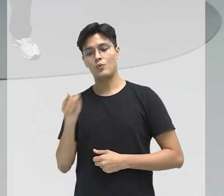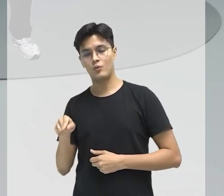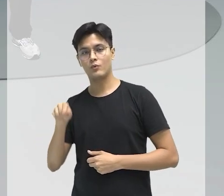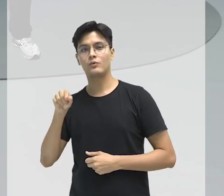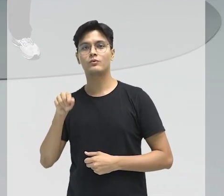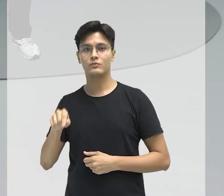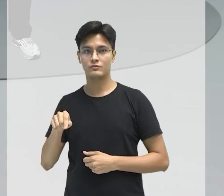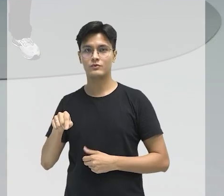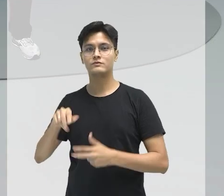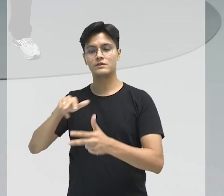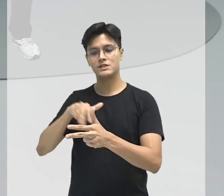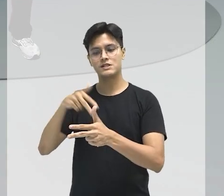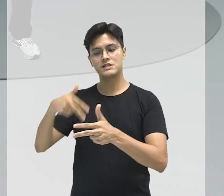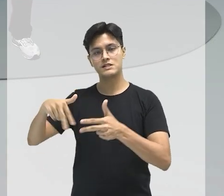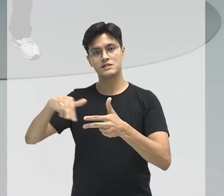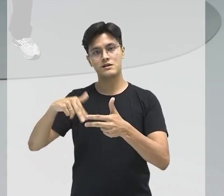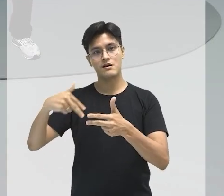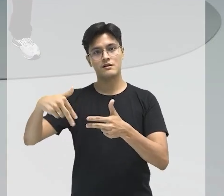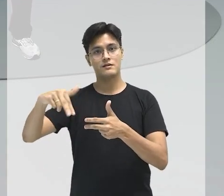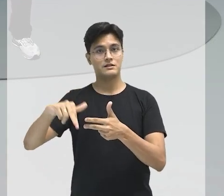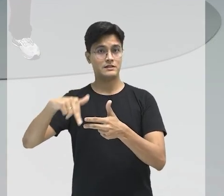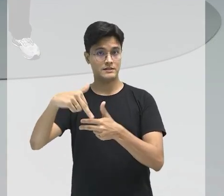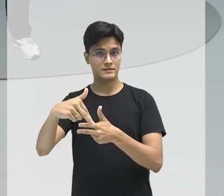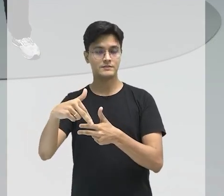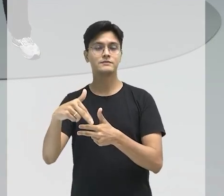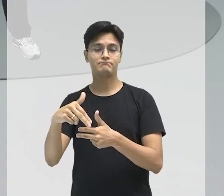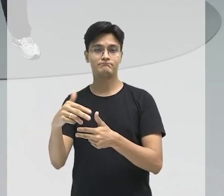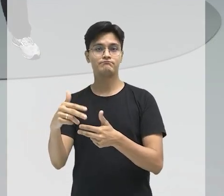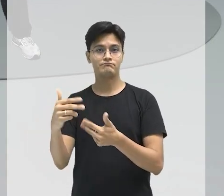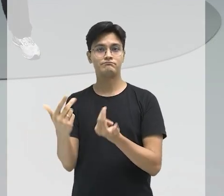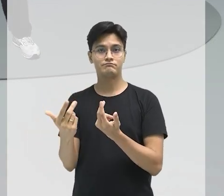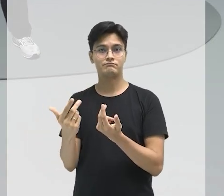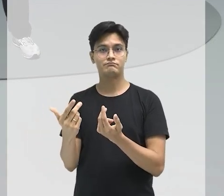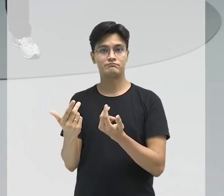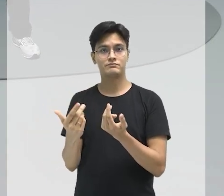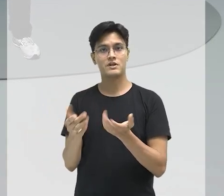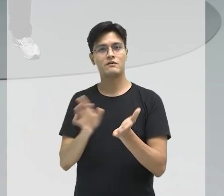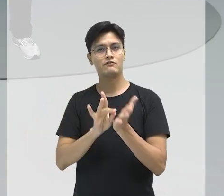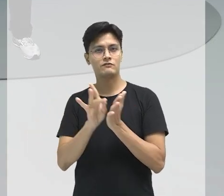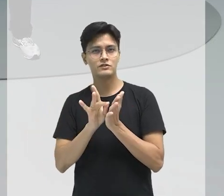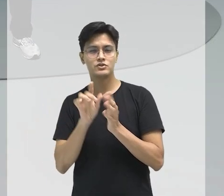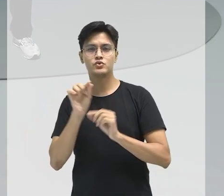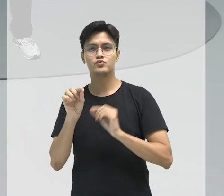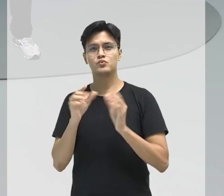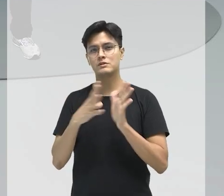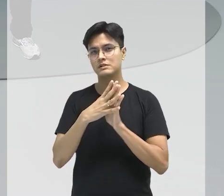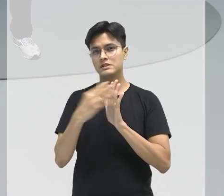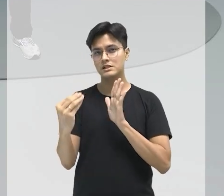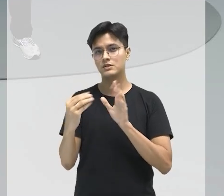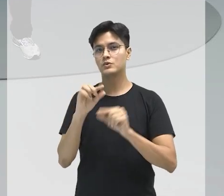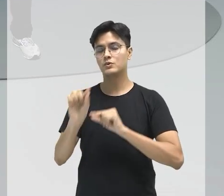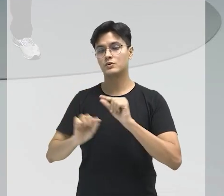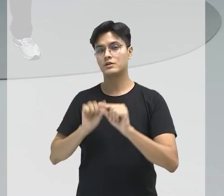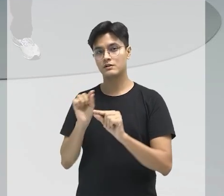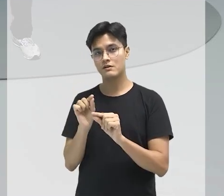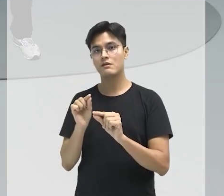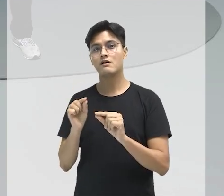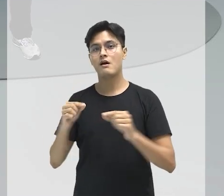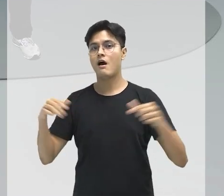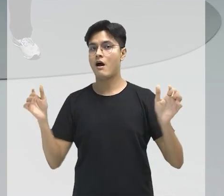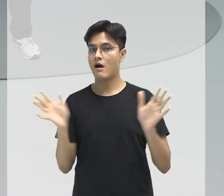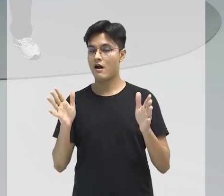Adjaçu, ele dança, né, em volta do seu oponente, imitando uma ave, né, para homenagear